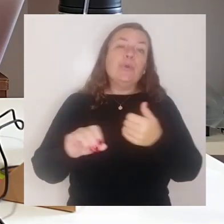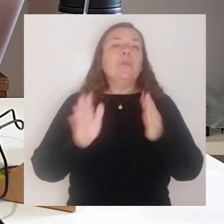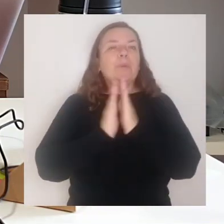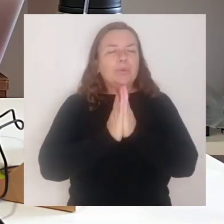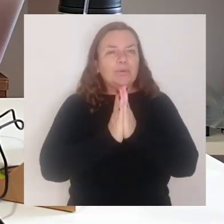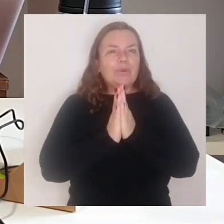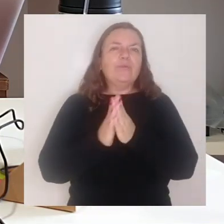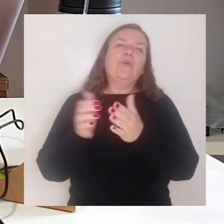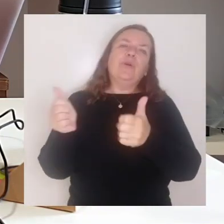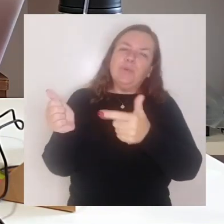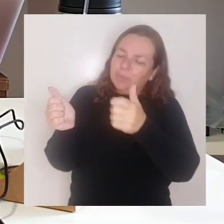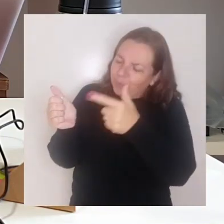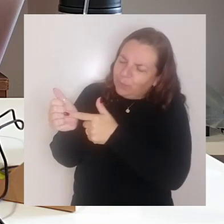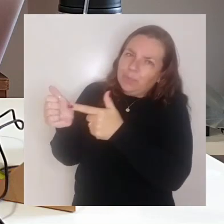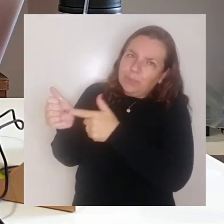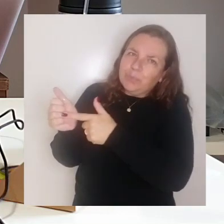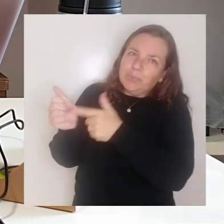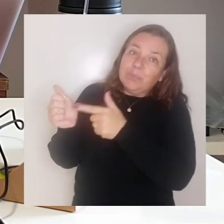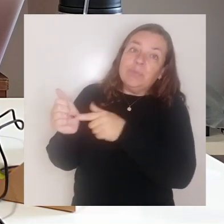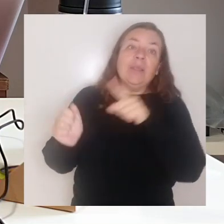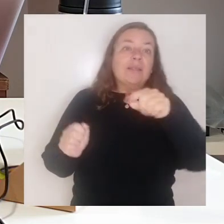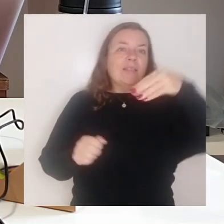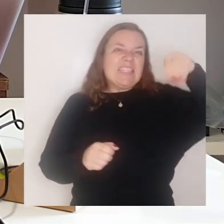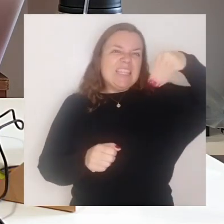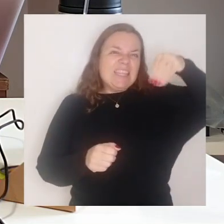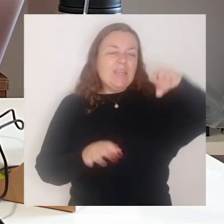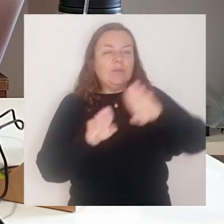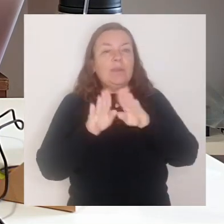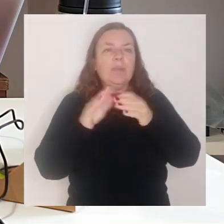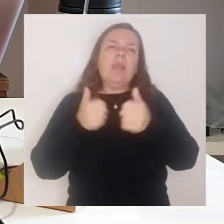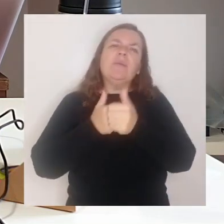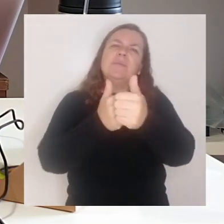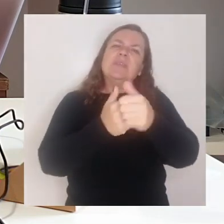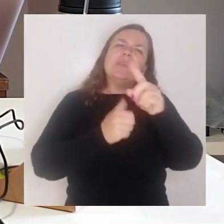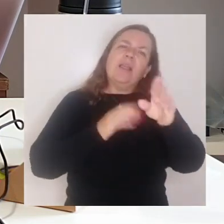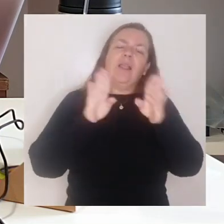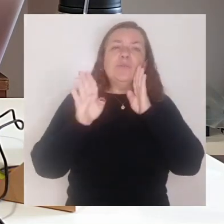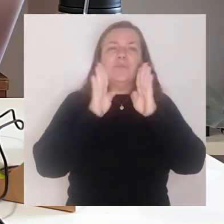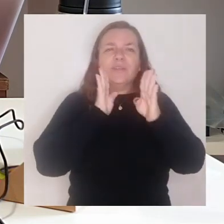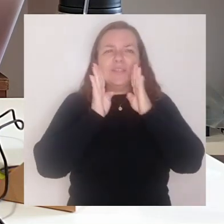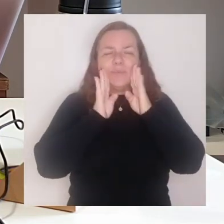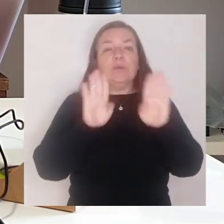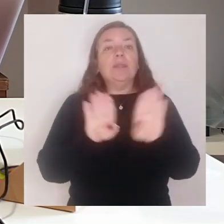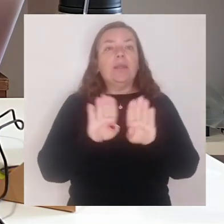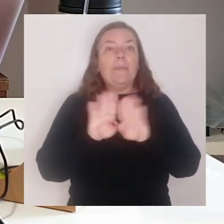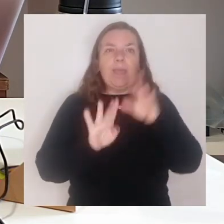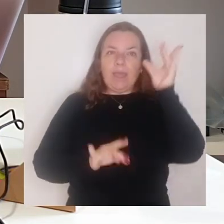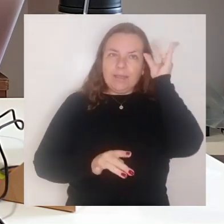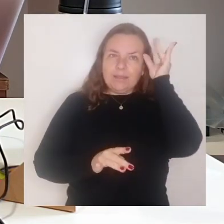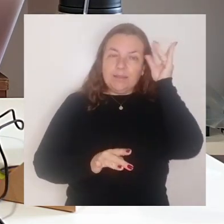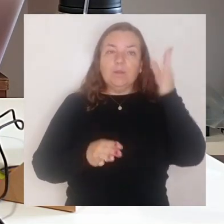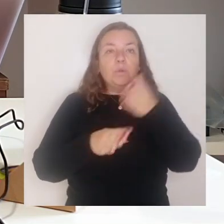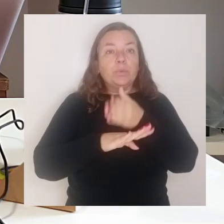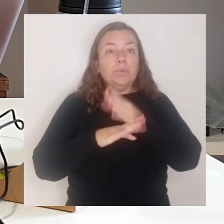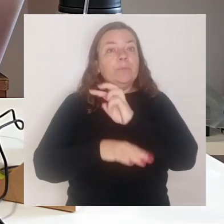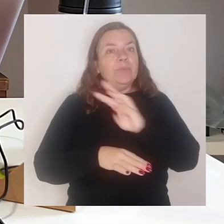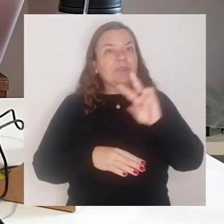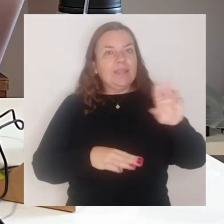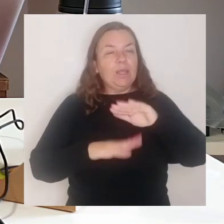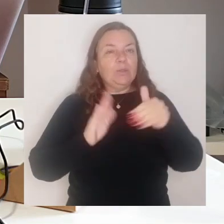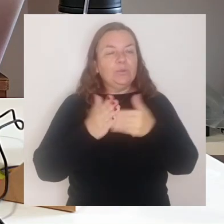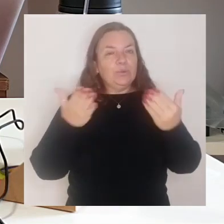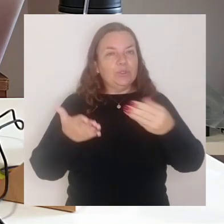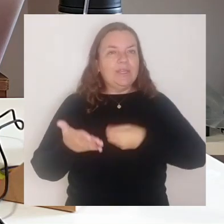uma ativação ali no sininho para você receber a notificação quando tiver vídeo novo. Me segue lá no Facebook, também no Instagram e não esquece de acessar o site